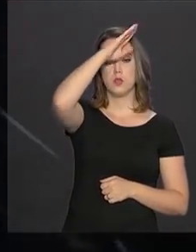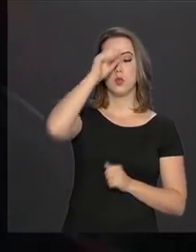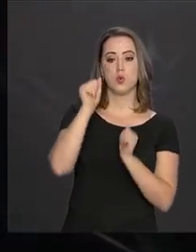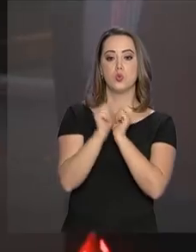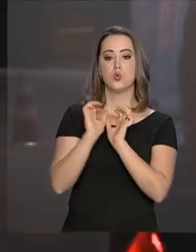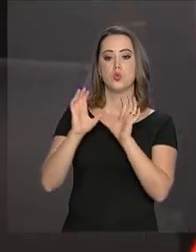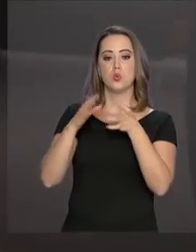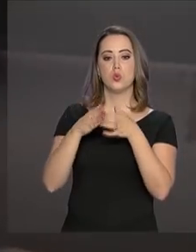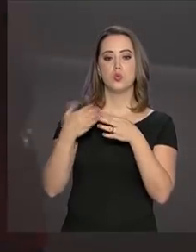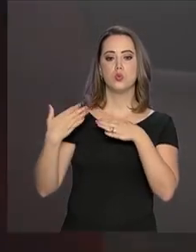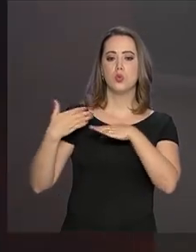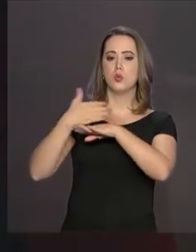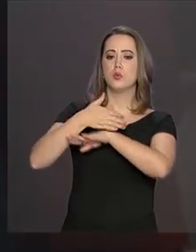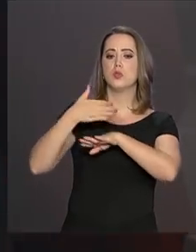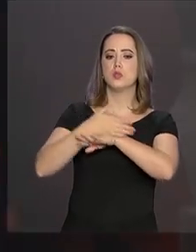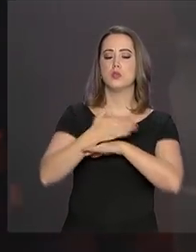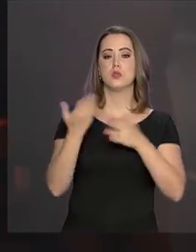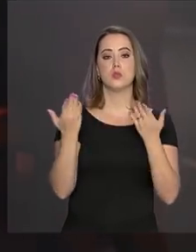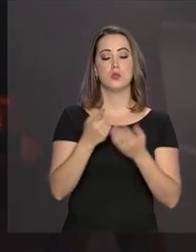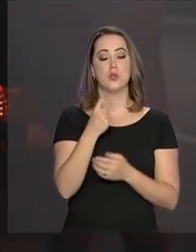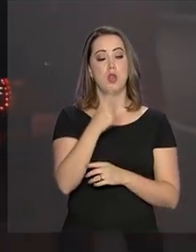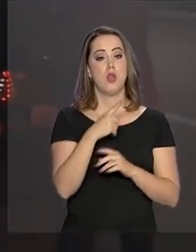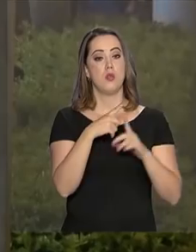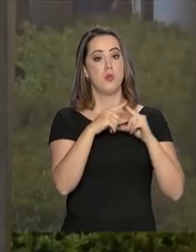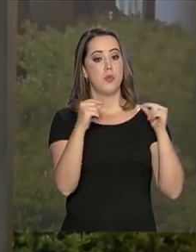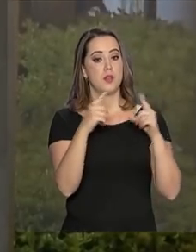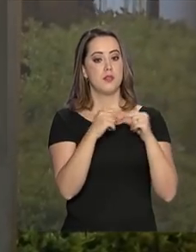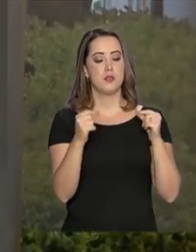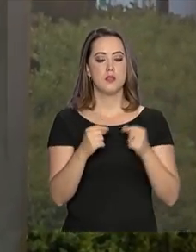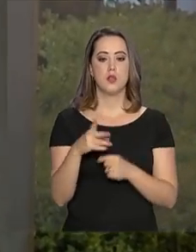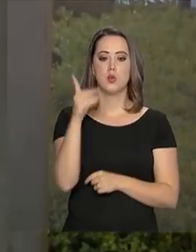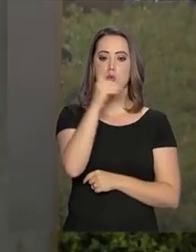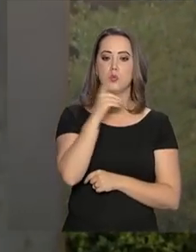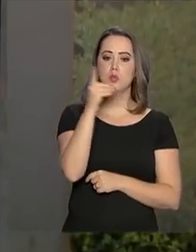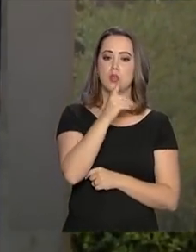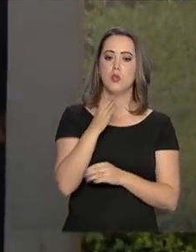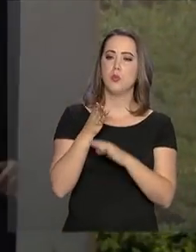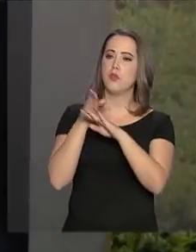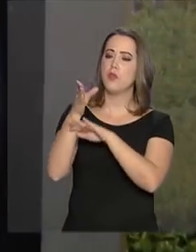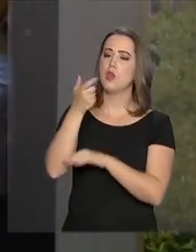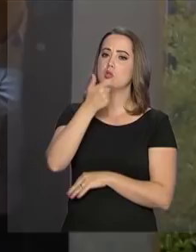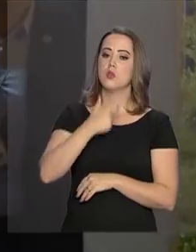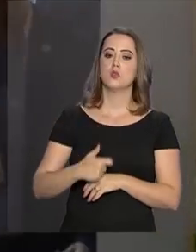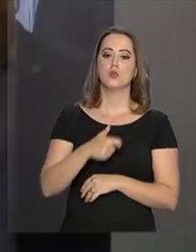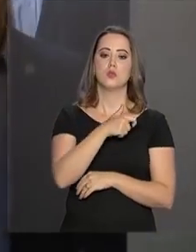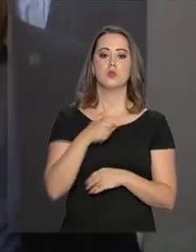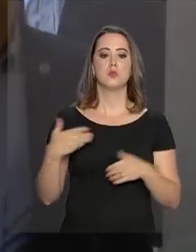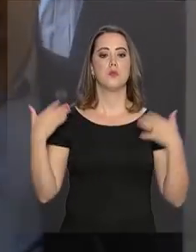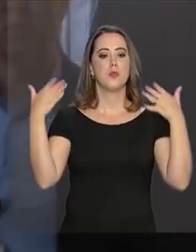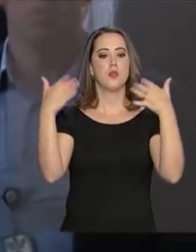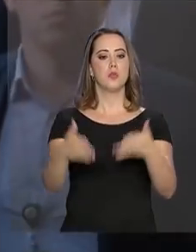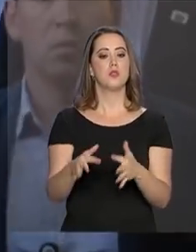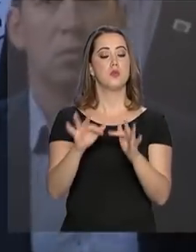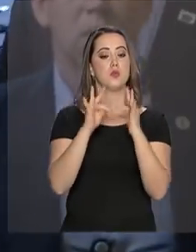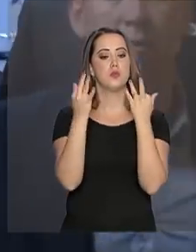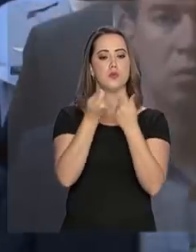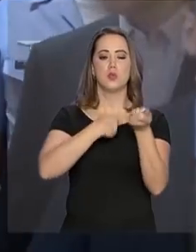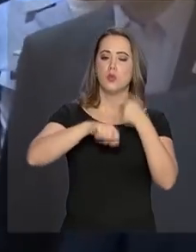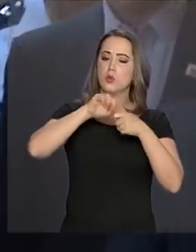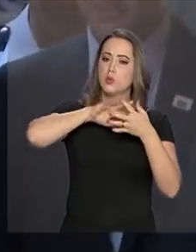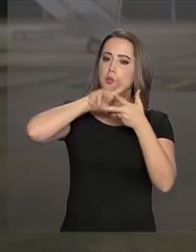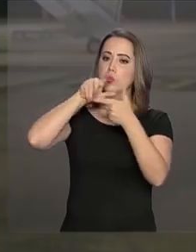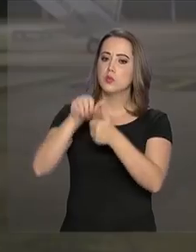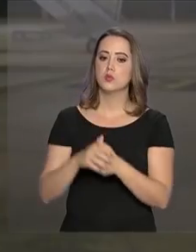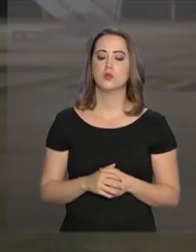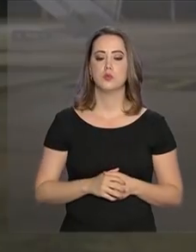comitiva embarcaram na Ala 1, em Brasília, na noite deste domingo, com destino à Suíça, onde ele participa do Fórum Econômico